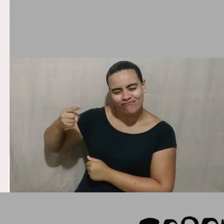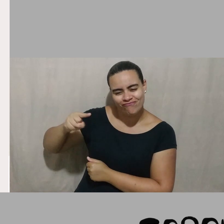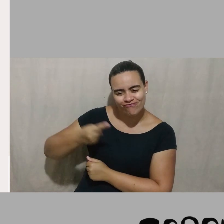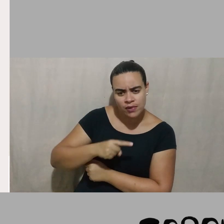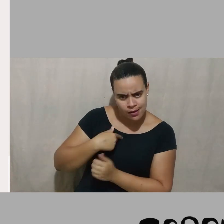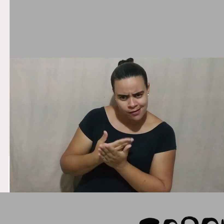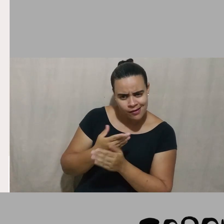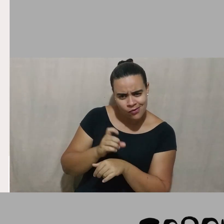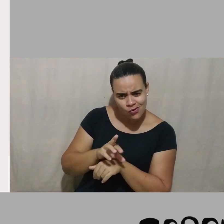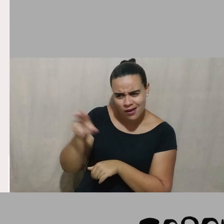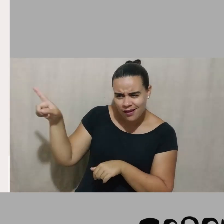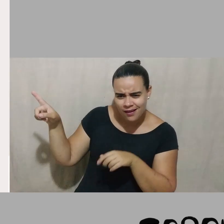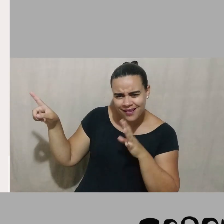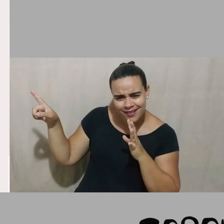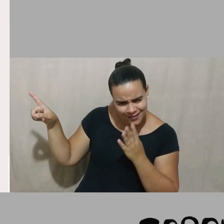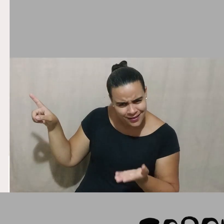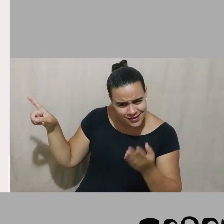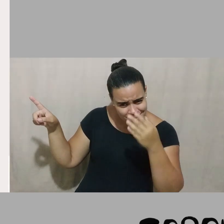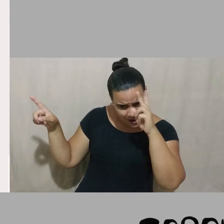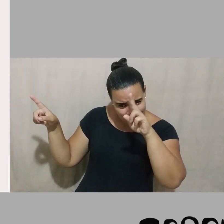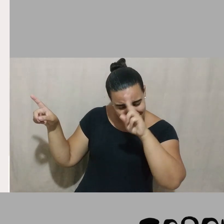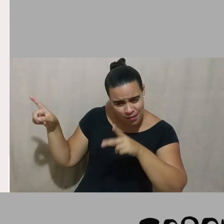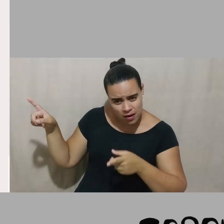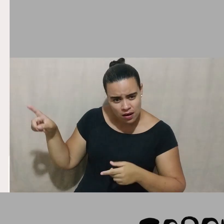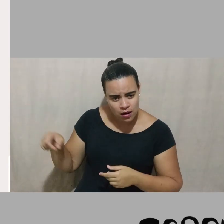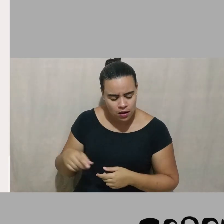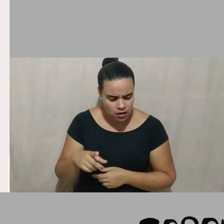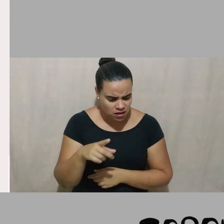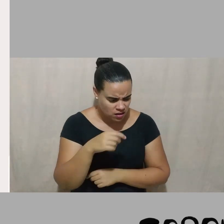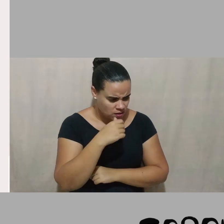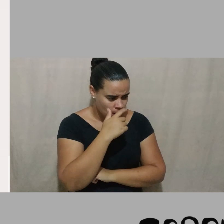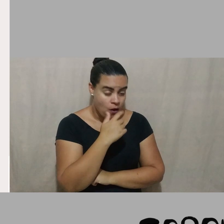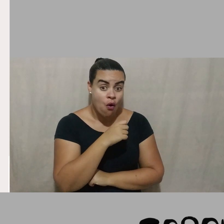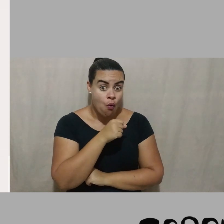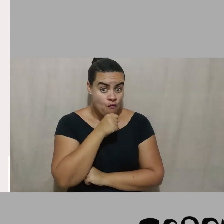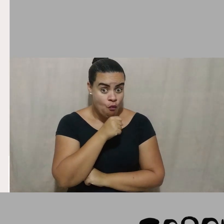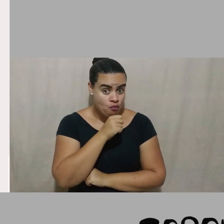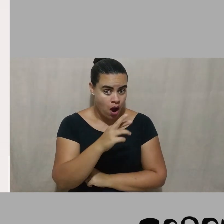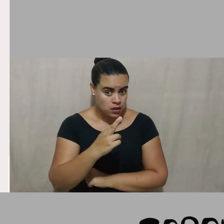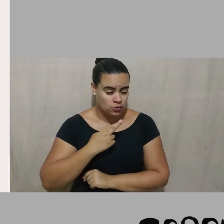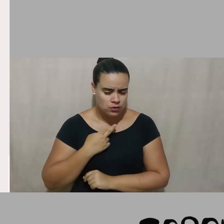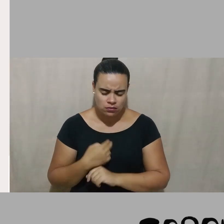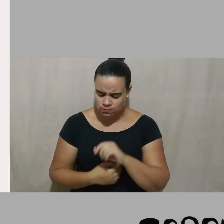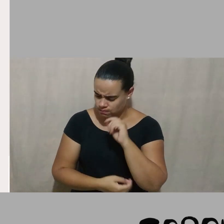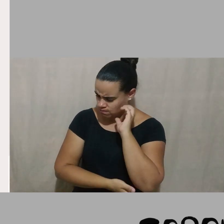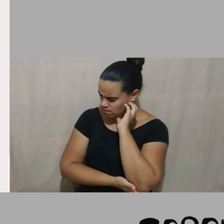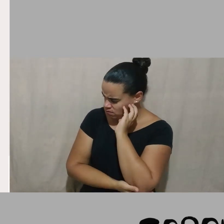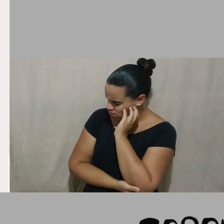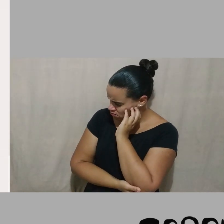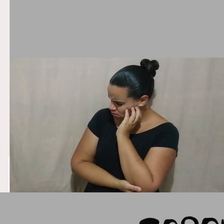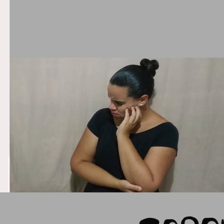Depois de analisar cuidadosamente o documento, ele deu seu veredito à minha mãe. O mesmo nome. É o mesmo nome.